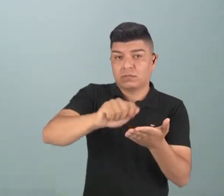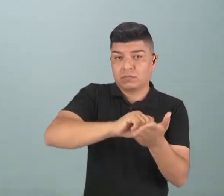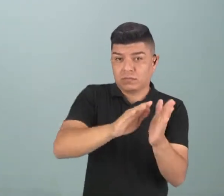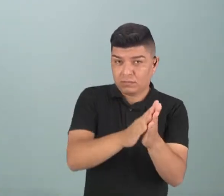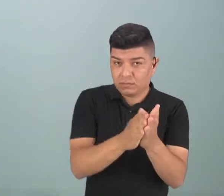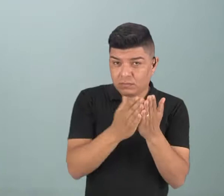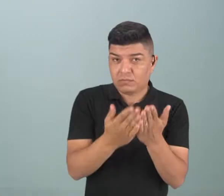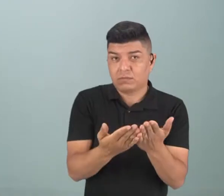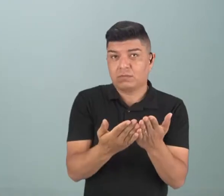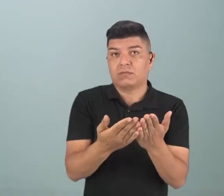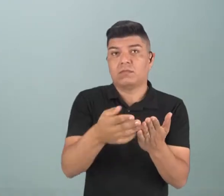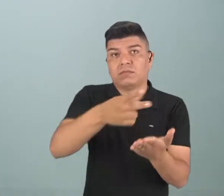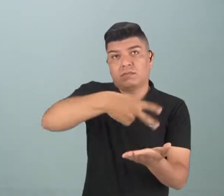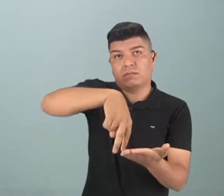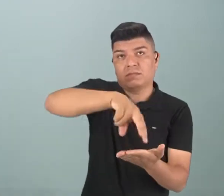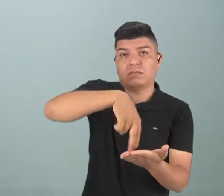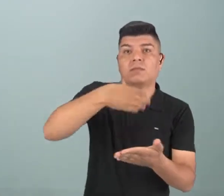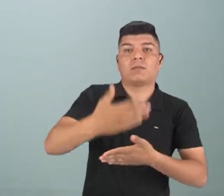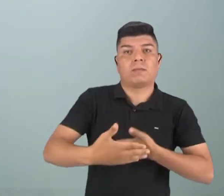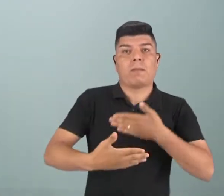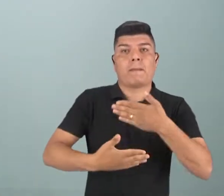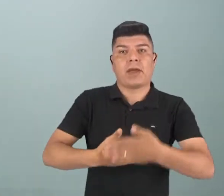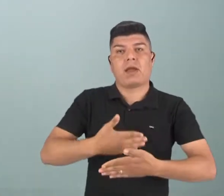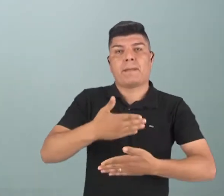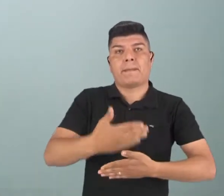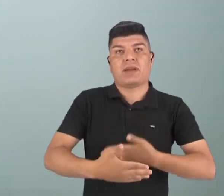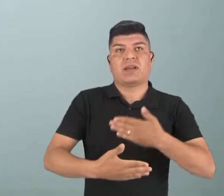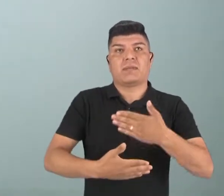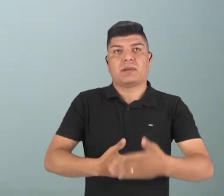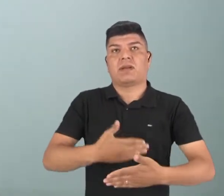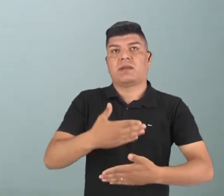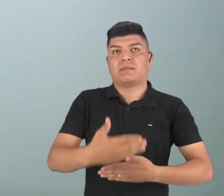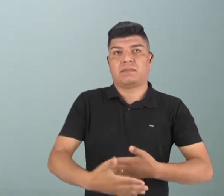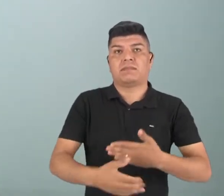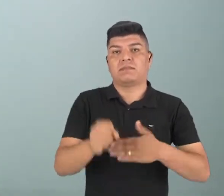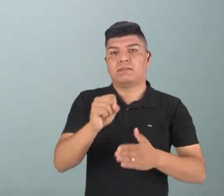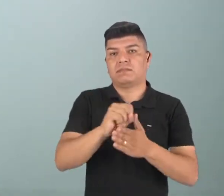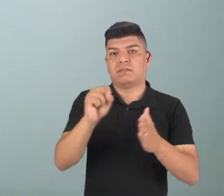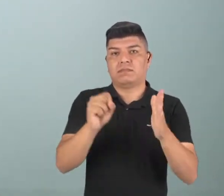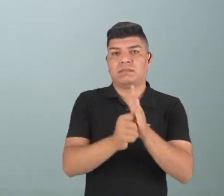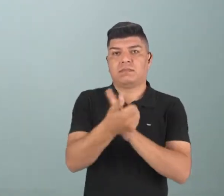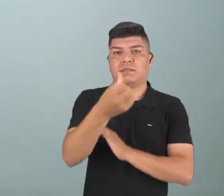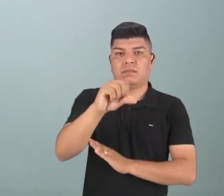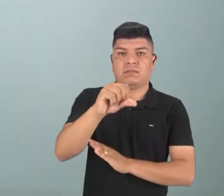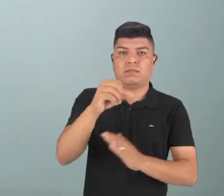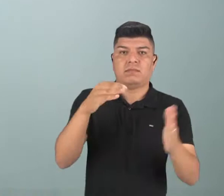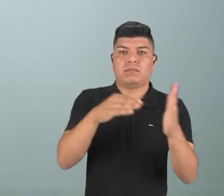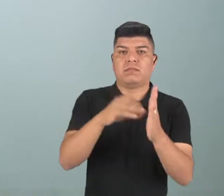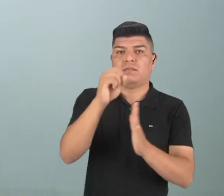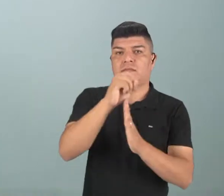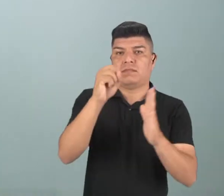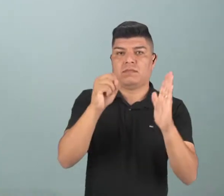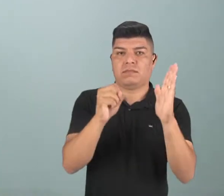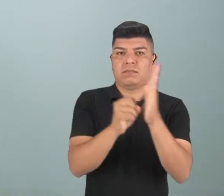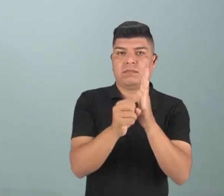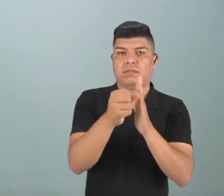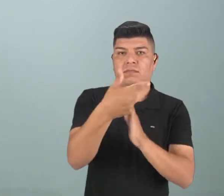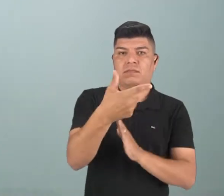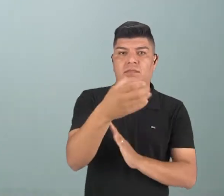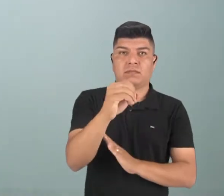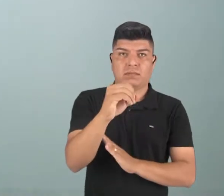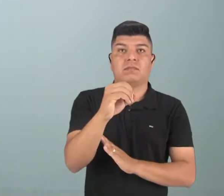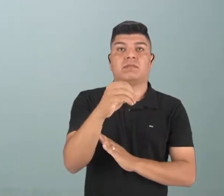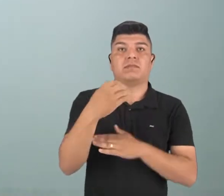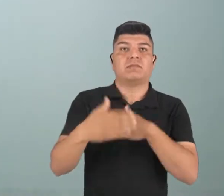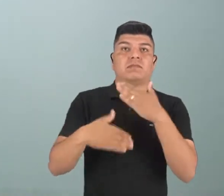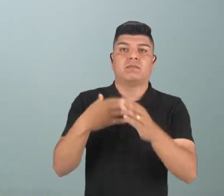a dança. E o tempo vai passando, do século XIX para o século XX, nós temos a modernidade com o desenvolvimento